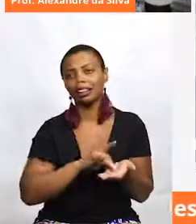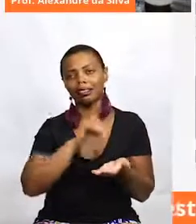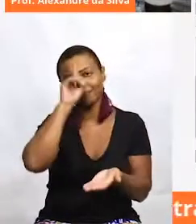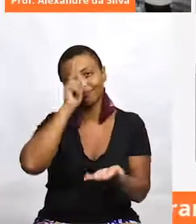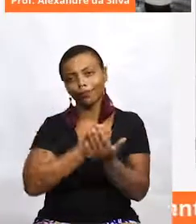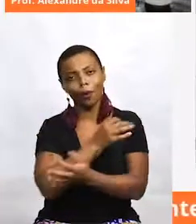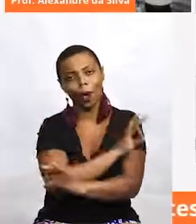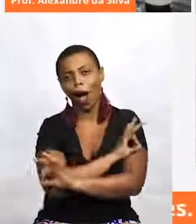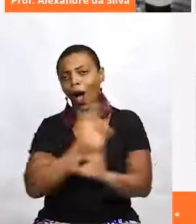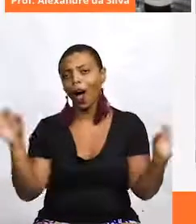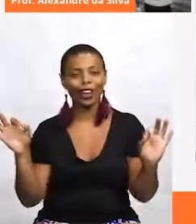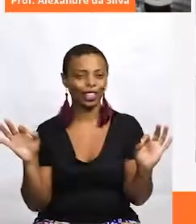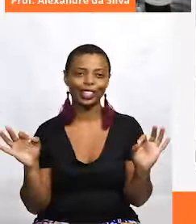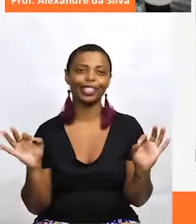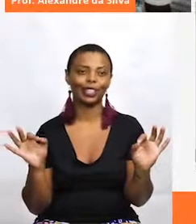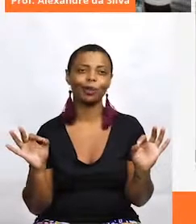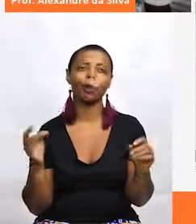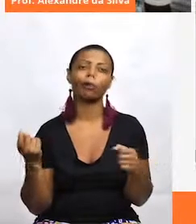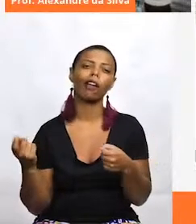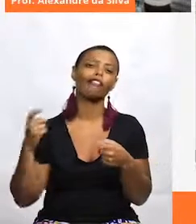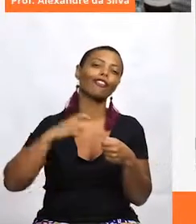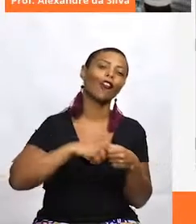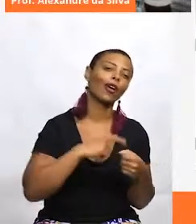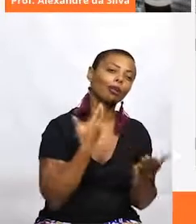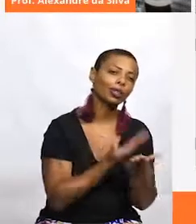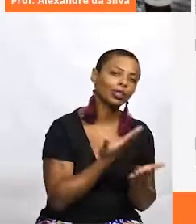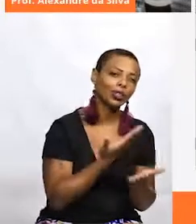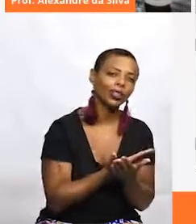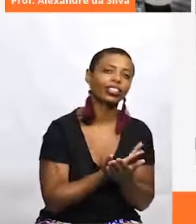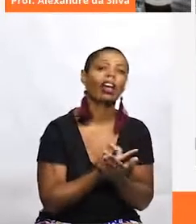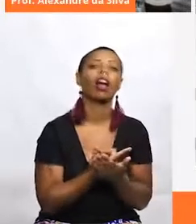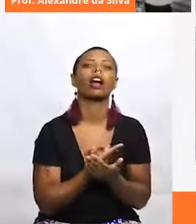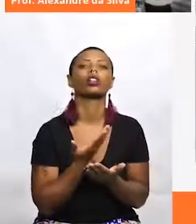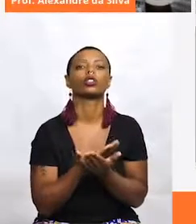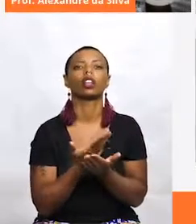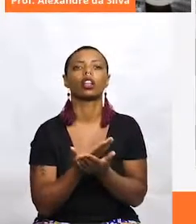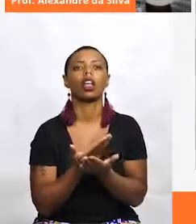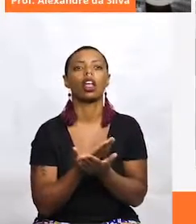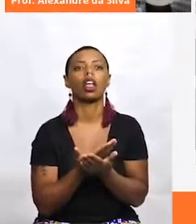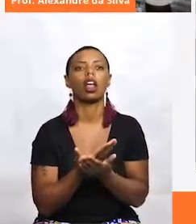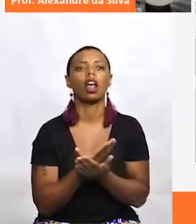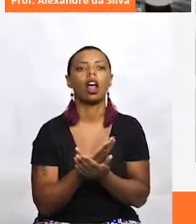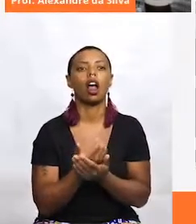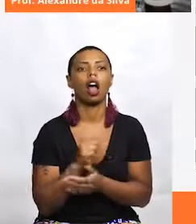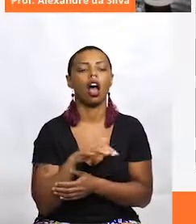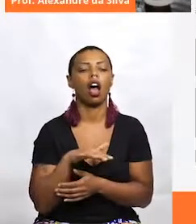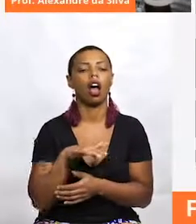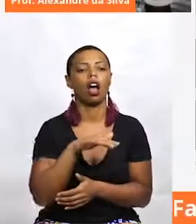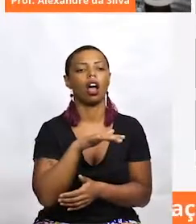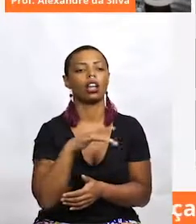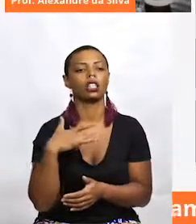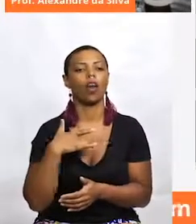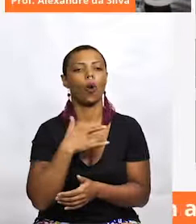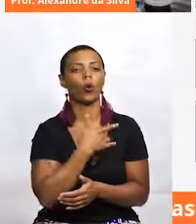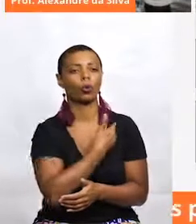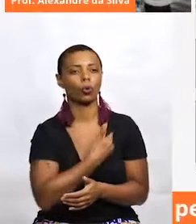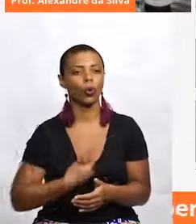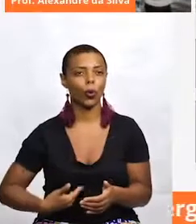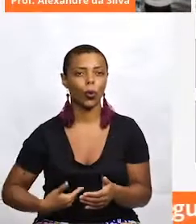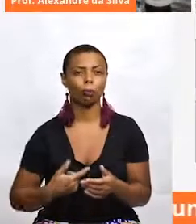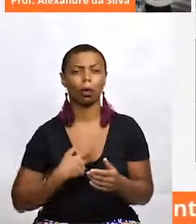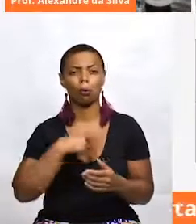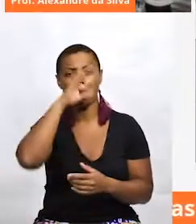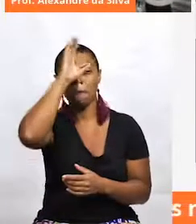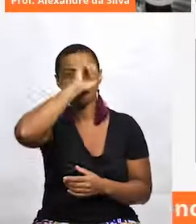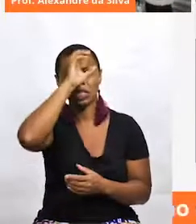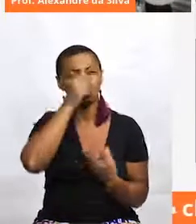assim, foi retomar os estudos. Eu fiz na saúde pública, um lugar que sou suspeito em falar do quanto eu pude